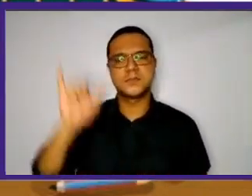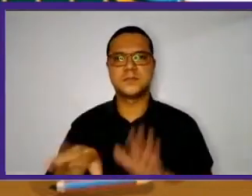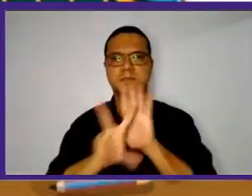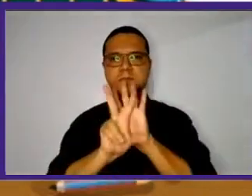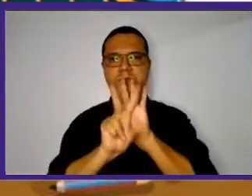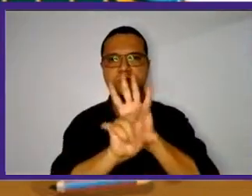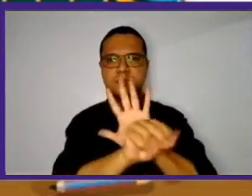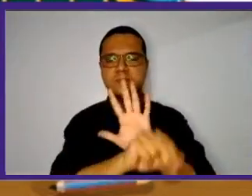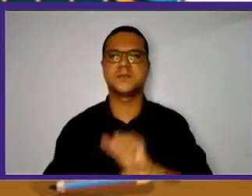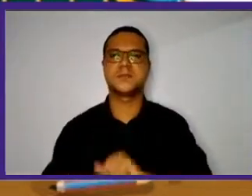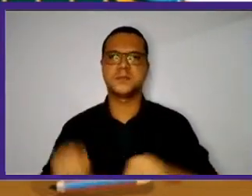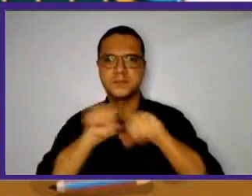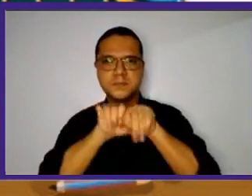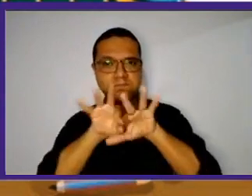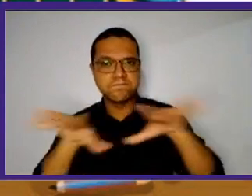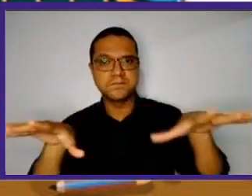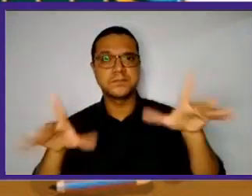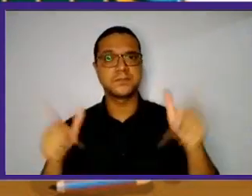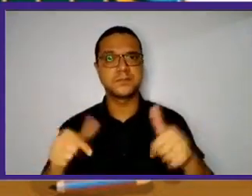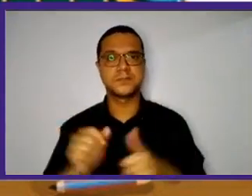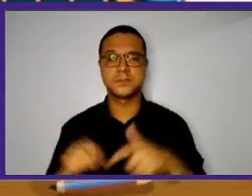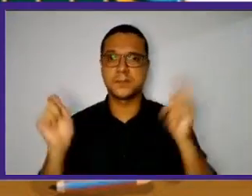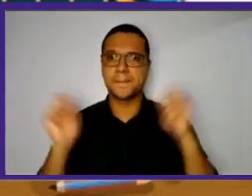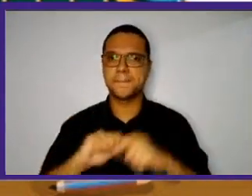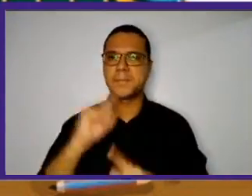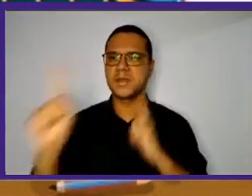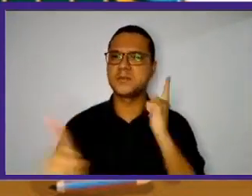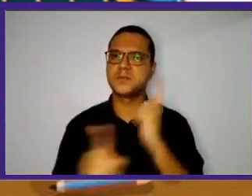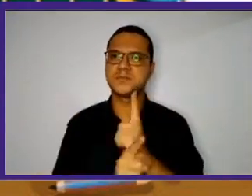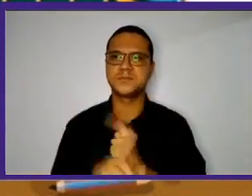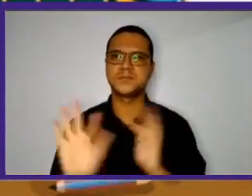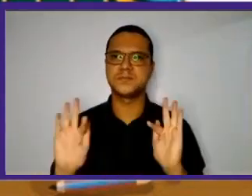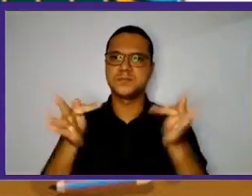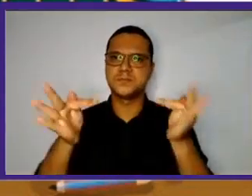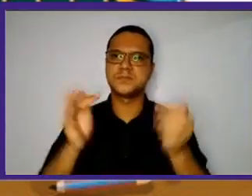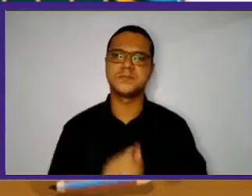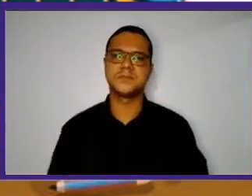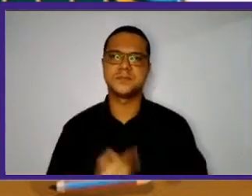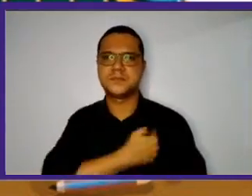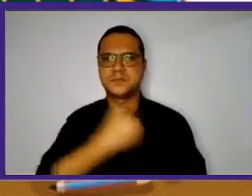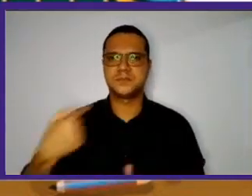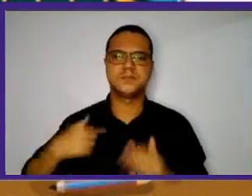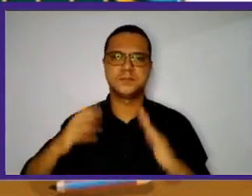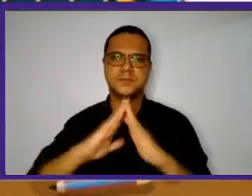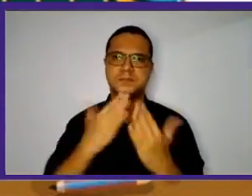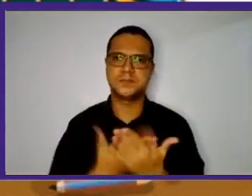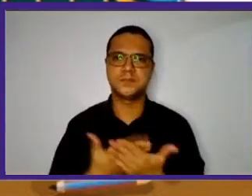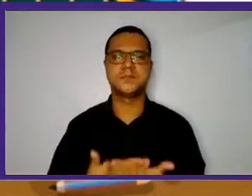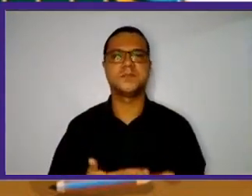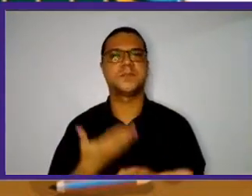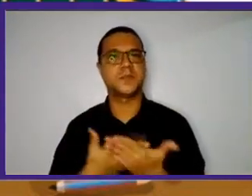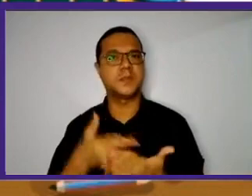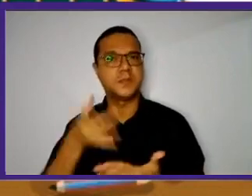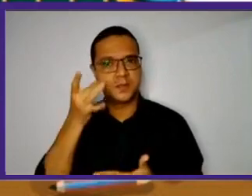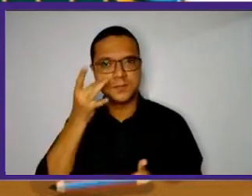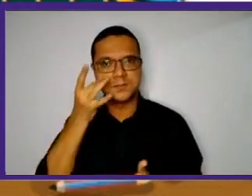esse vírus se prolifere e daí a gente pode se encontrar em breve nas nossas escolas, nas aulas